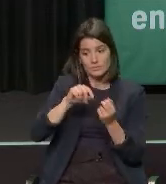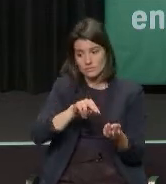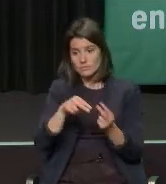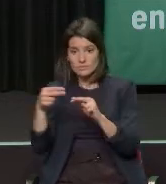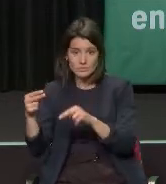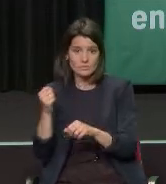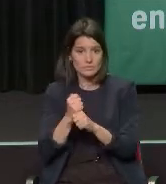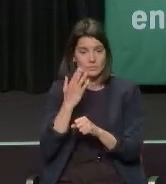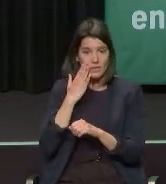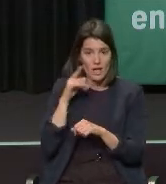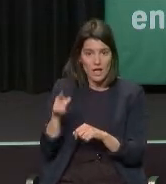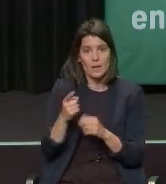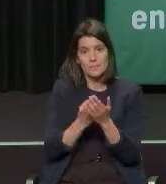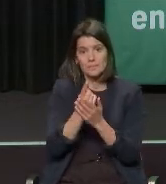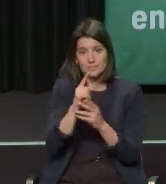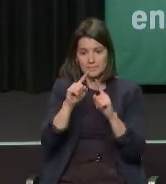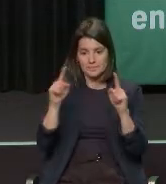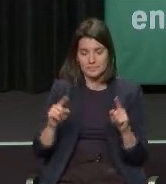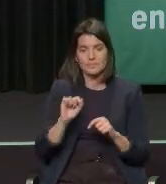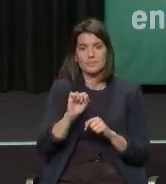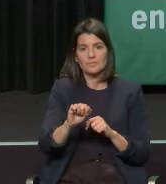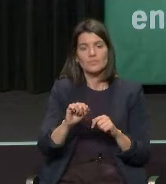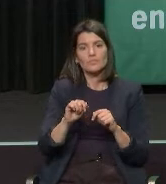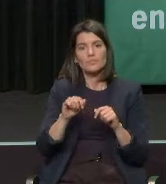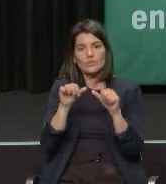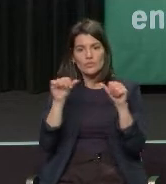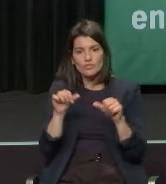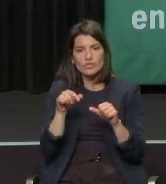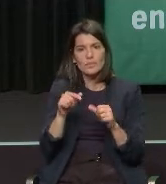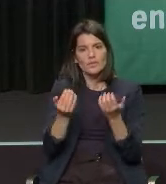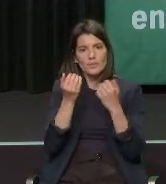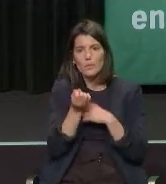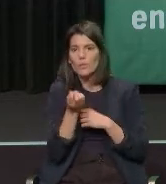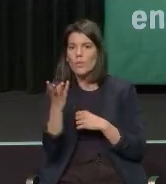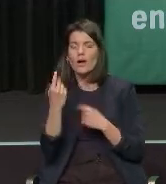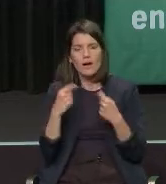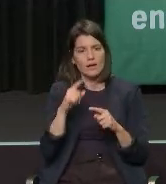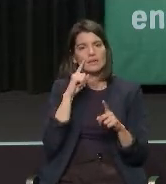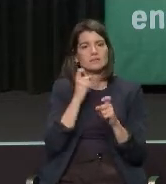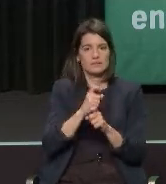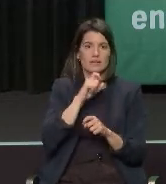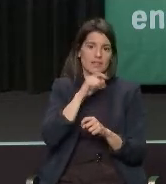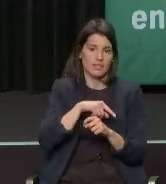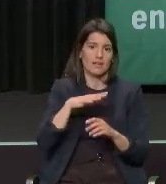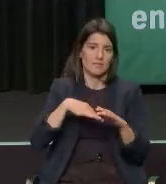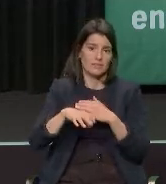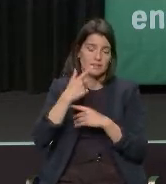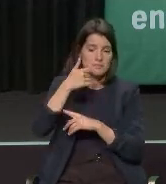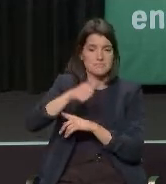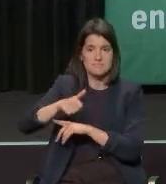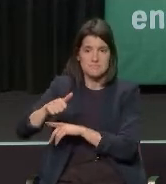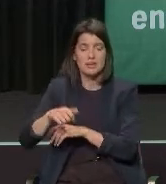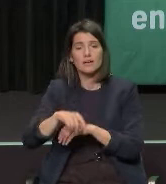que já temos em curso ao nível da cartografia dos serviços de ecossistemas. É aqui que temos dados quantitativos rigorosos para poder fazer este tipo de avaliações e